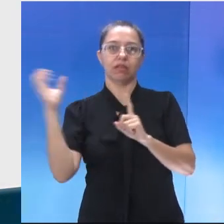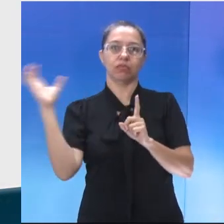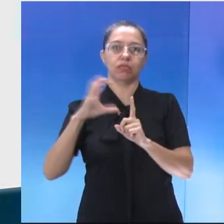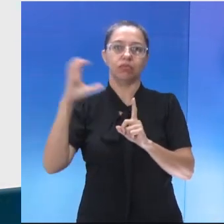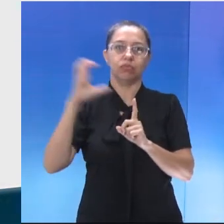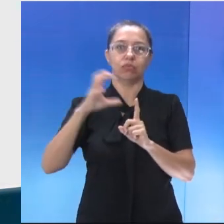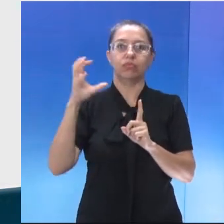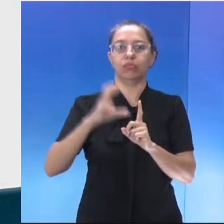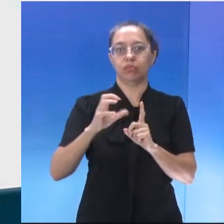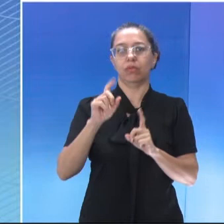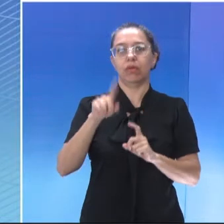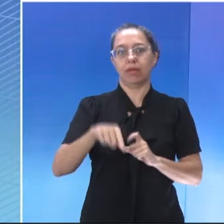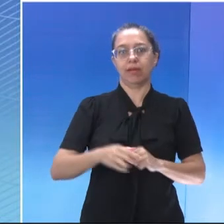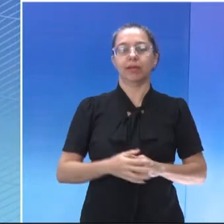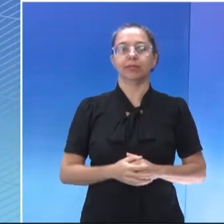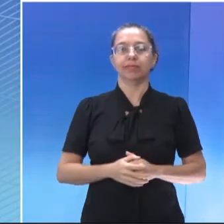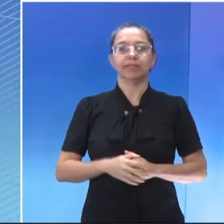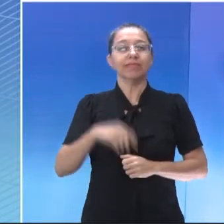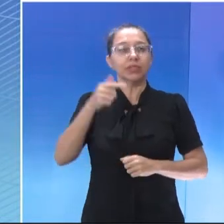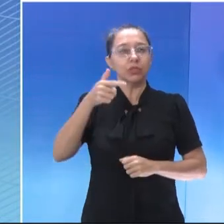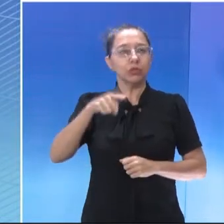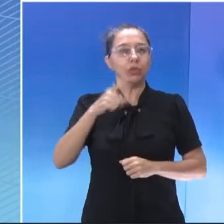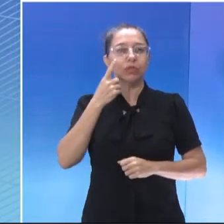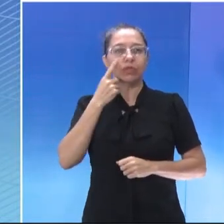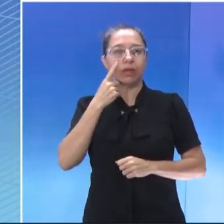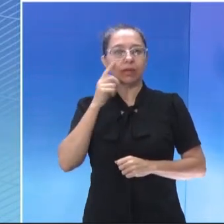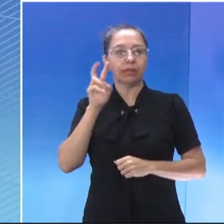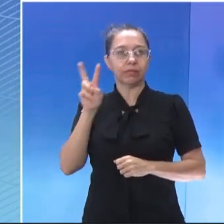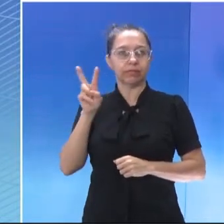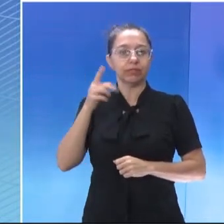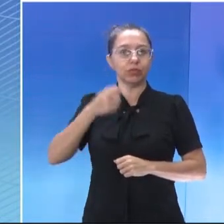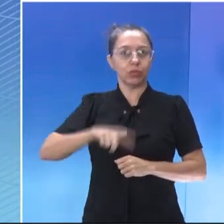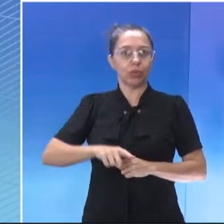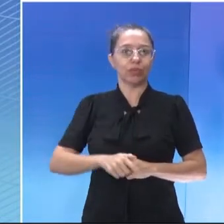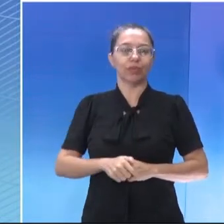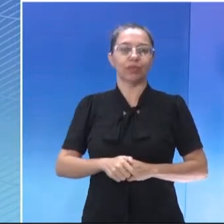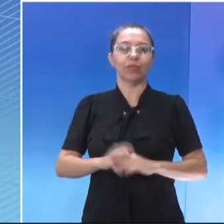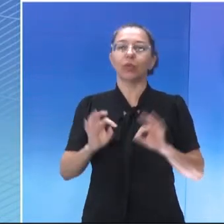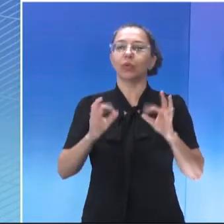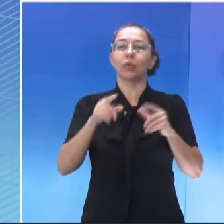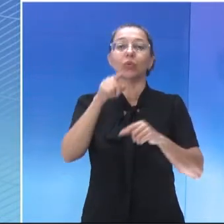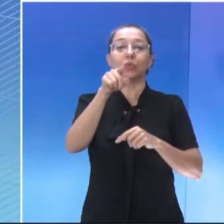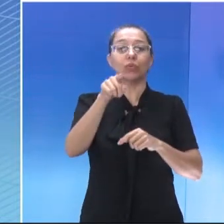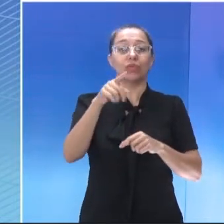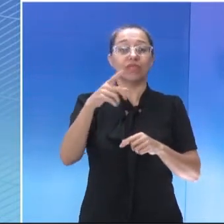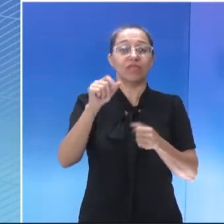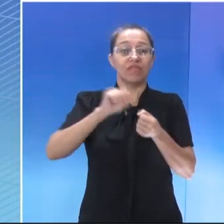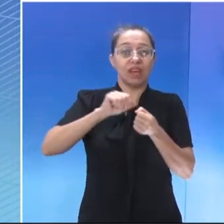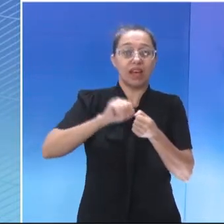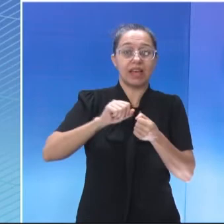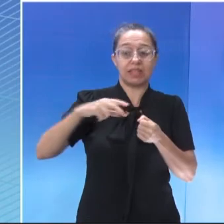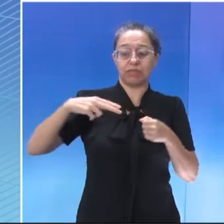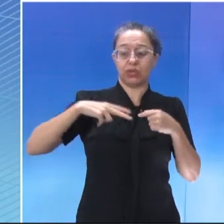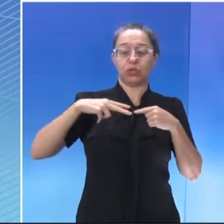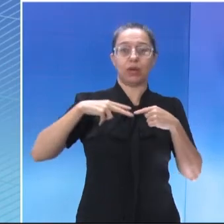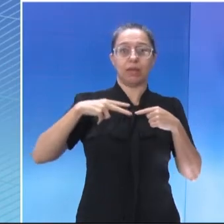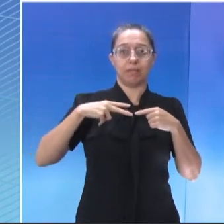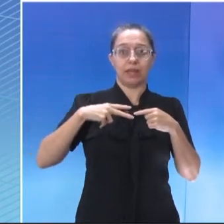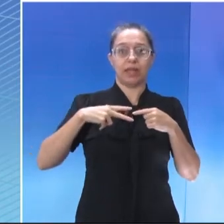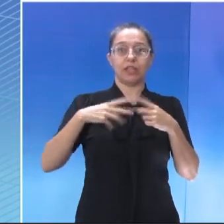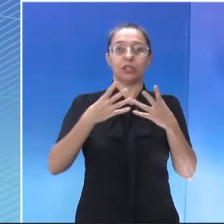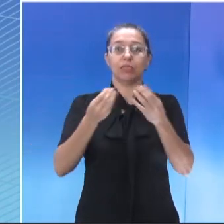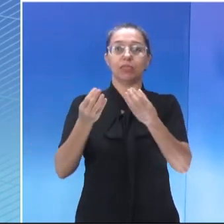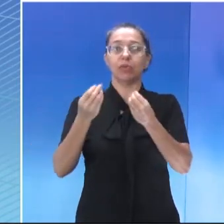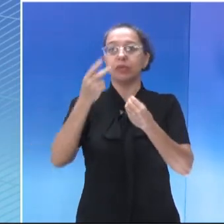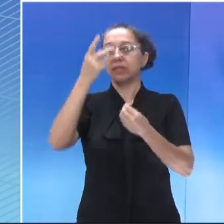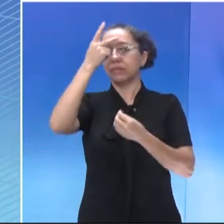ela. Vocês estão vendo novamente aí, está repetindo? Hoje, tudo que você faz individualmente, muitos querem